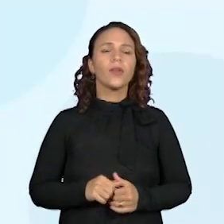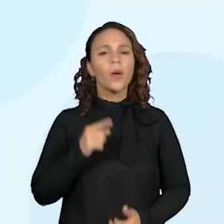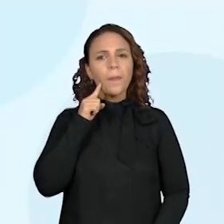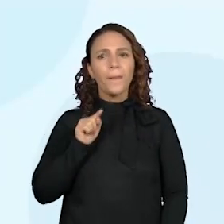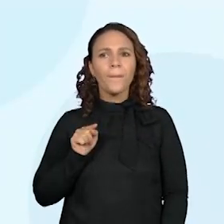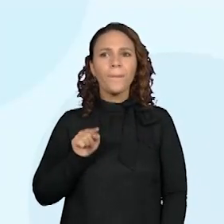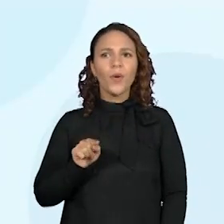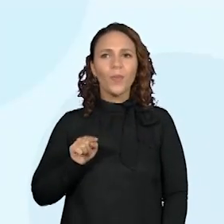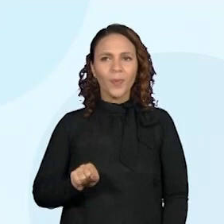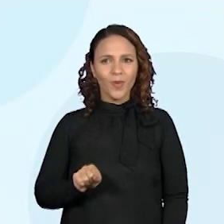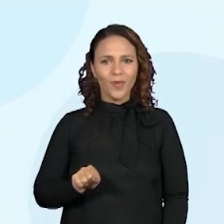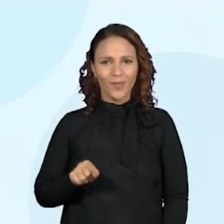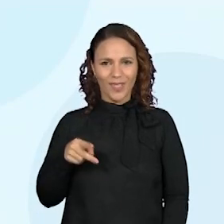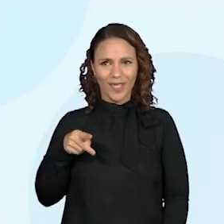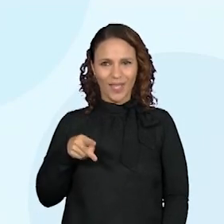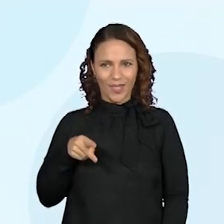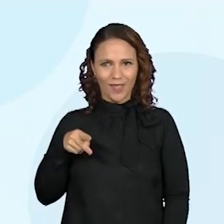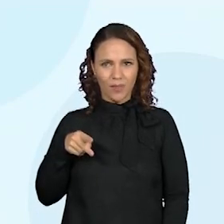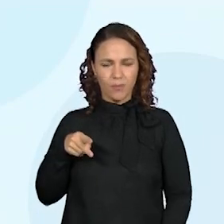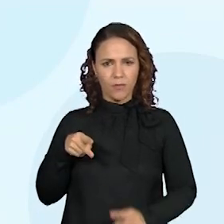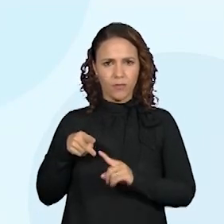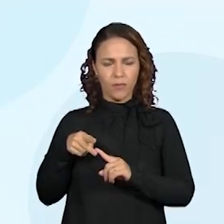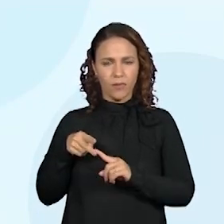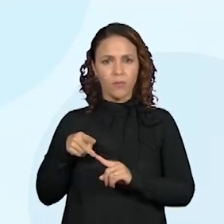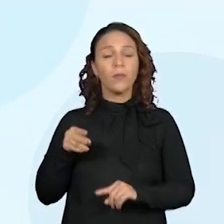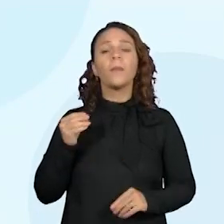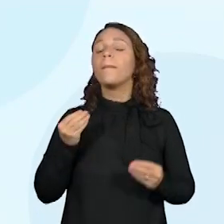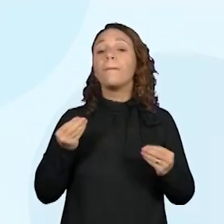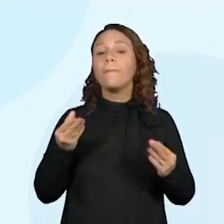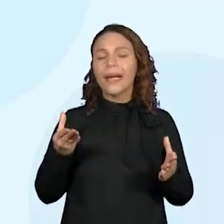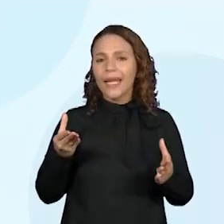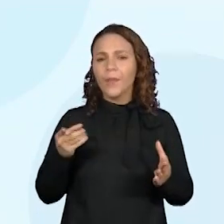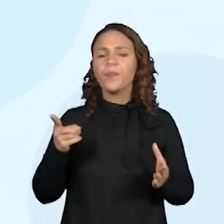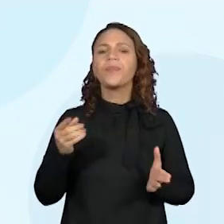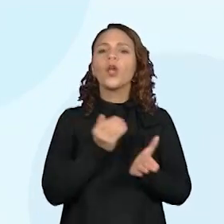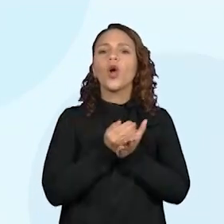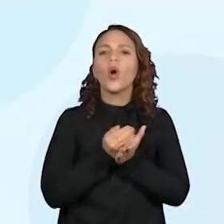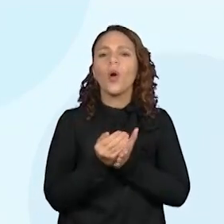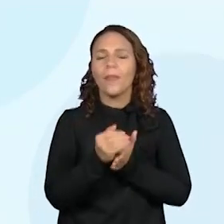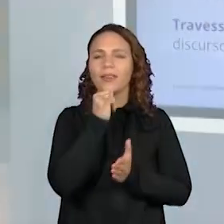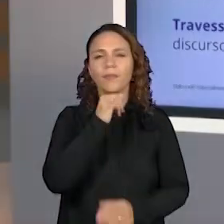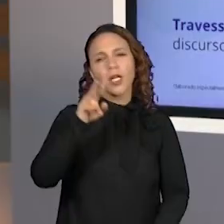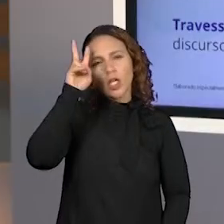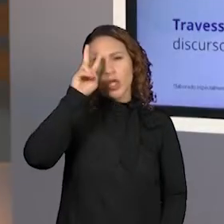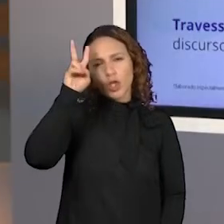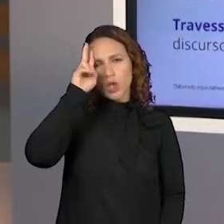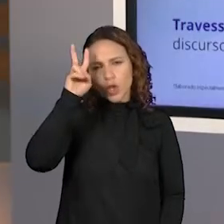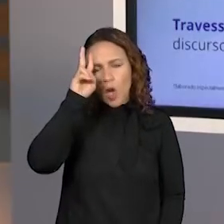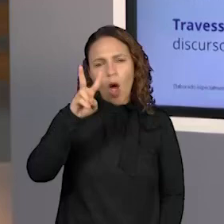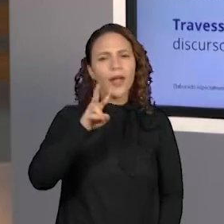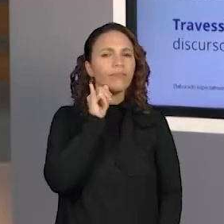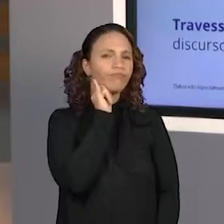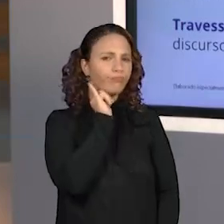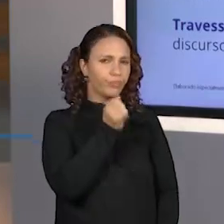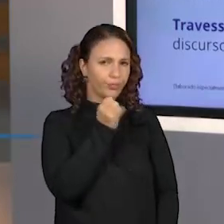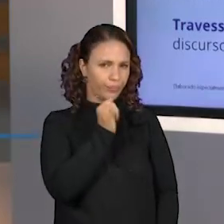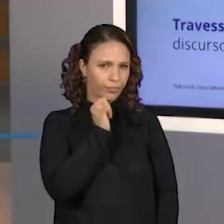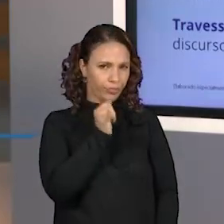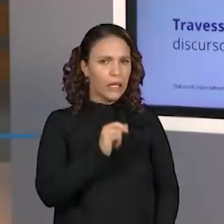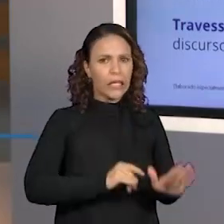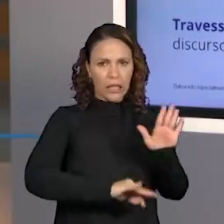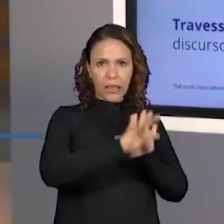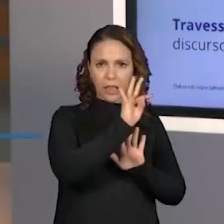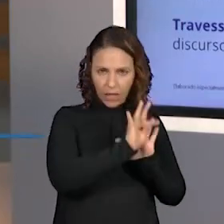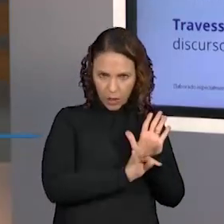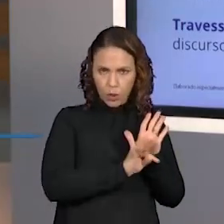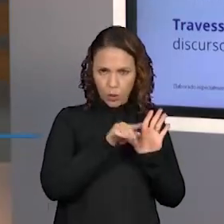2 pontos. Iniciar fala de personagens. Muito bem. No texto, eu sei que